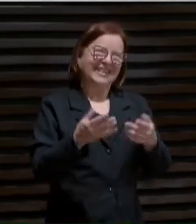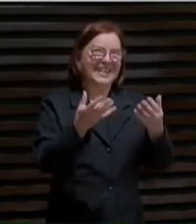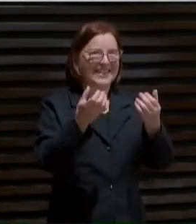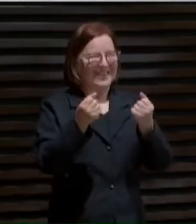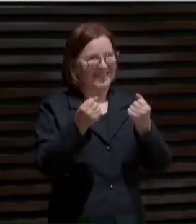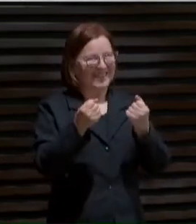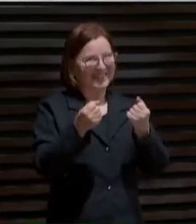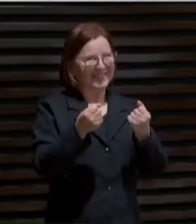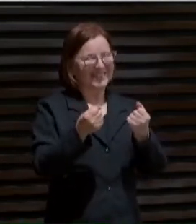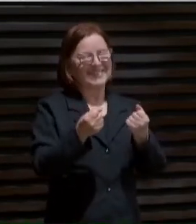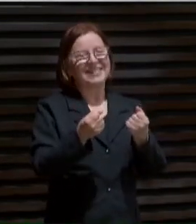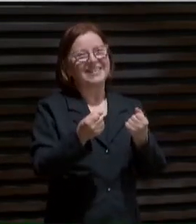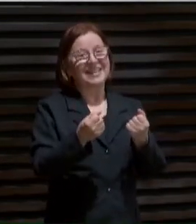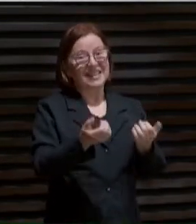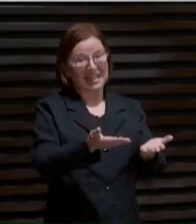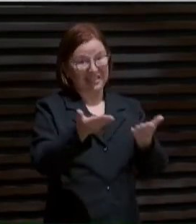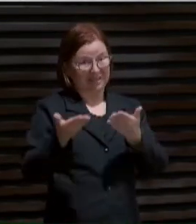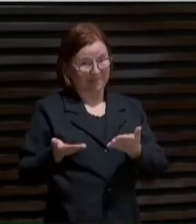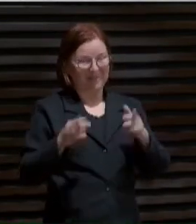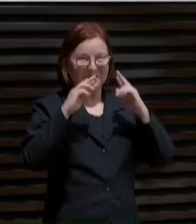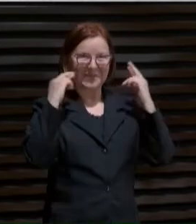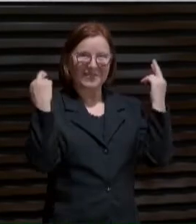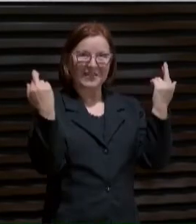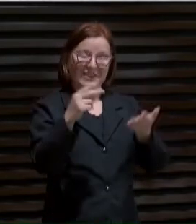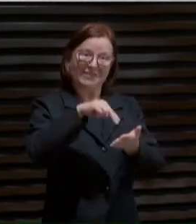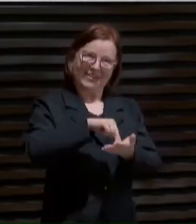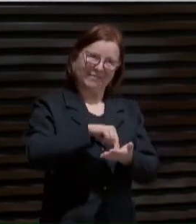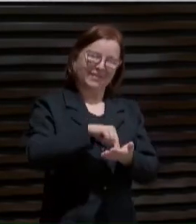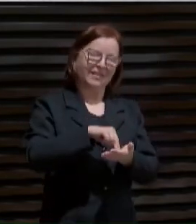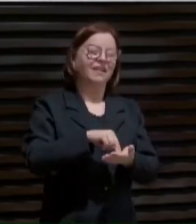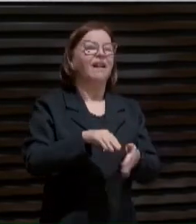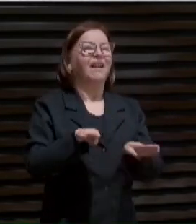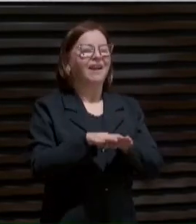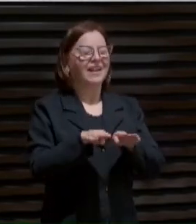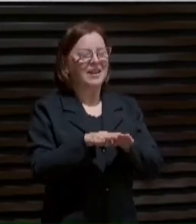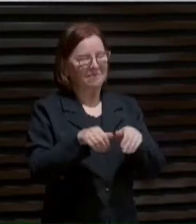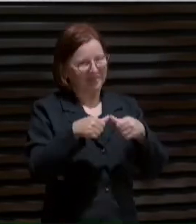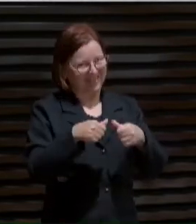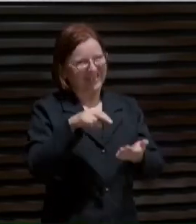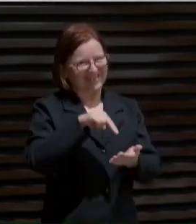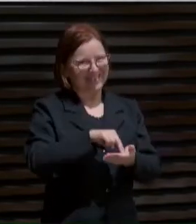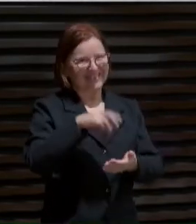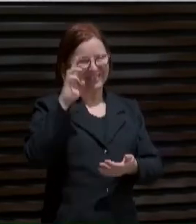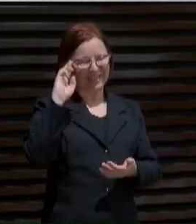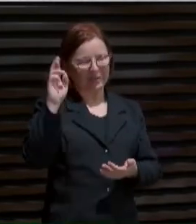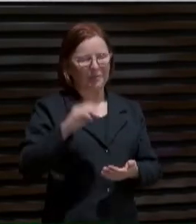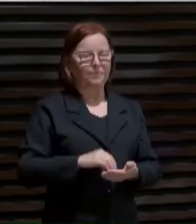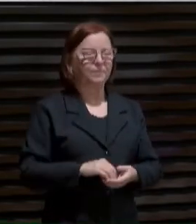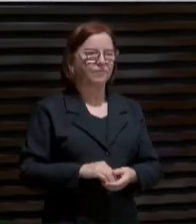reino inabalável vão poder permanecer também firmes no Senhor e novamente